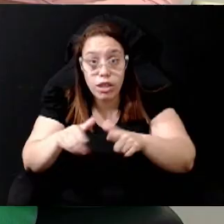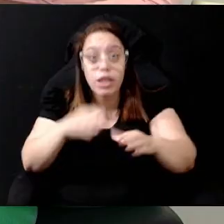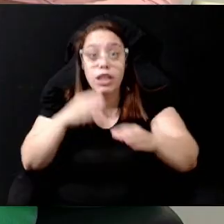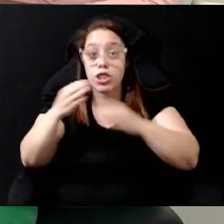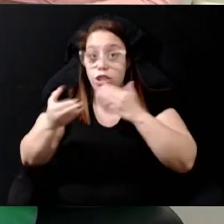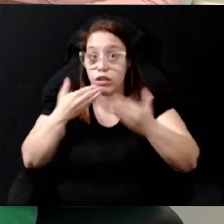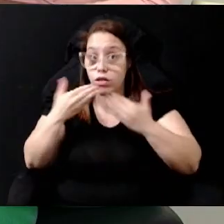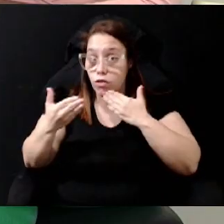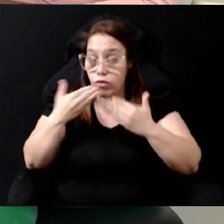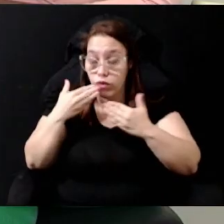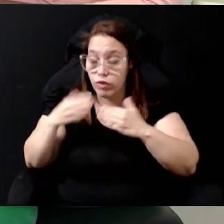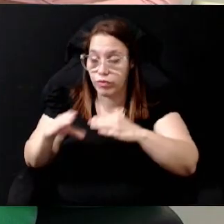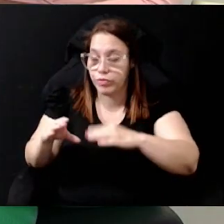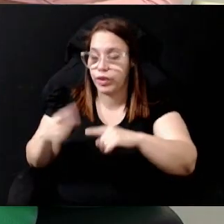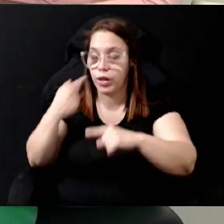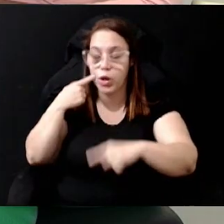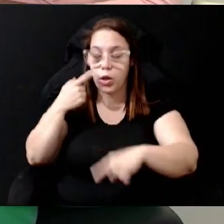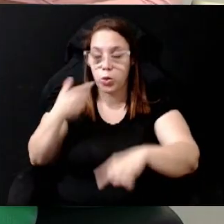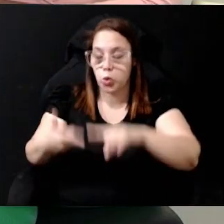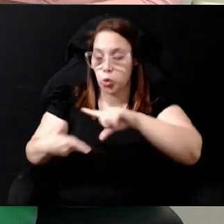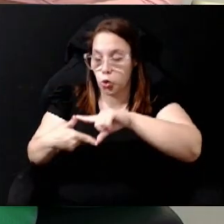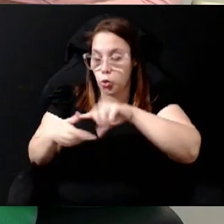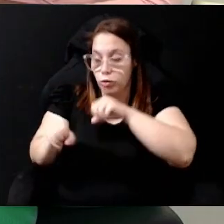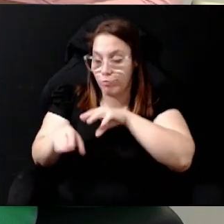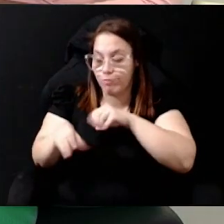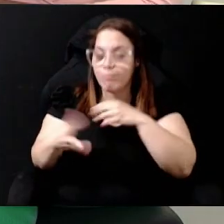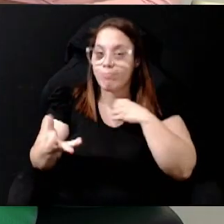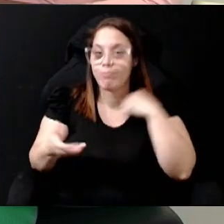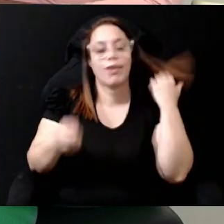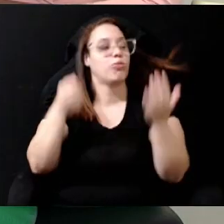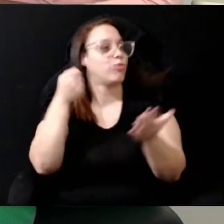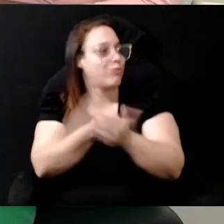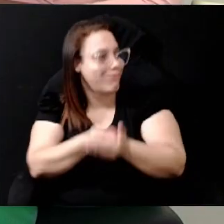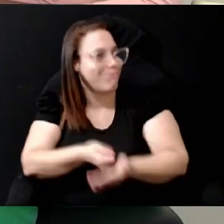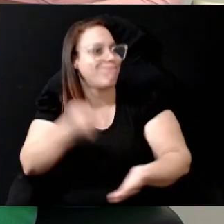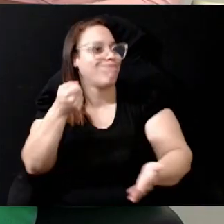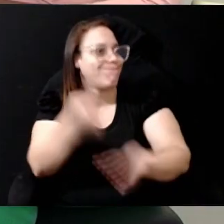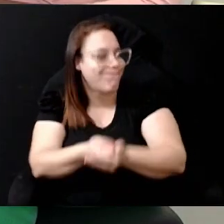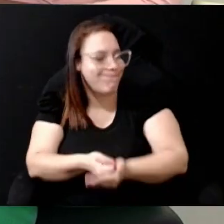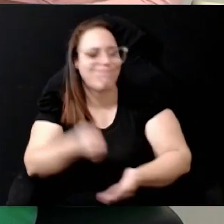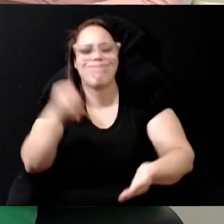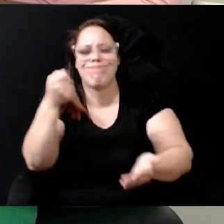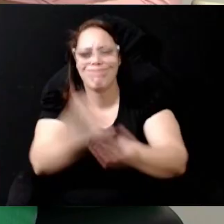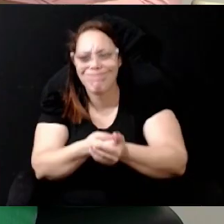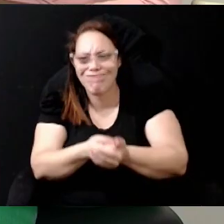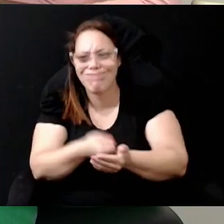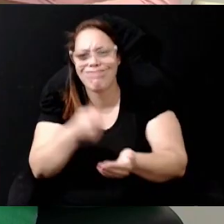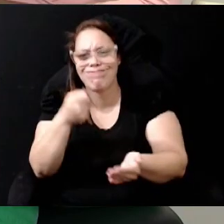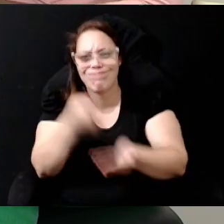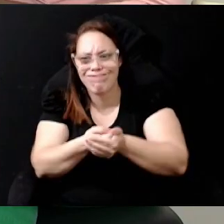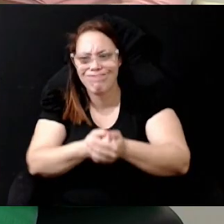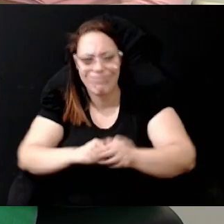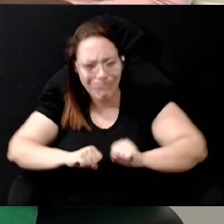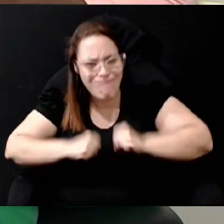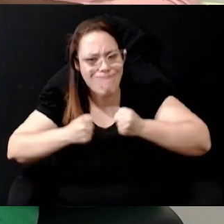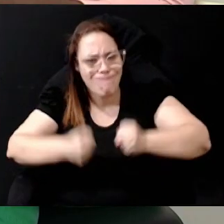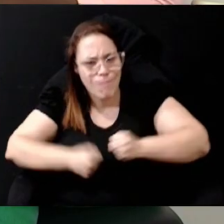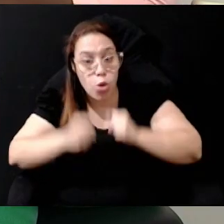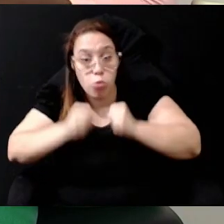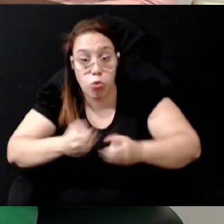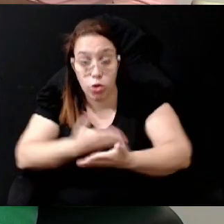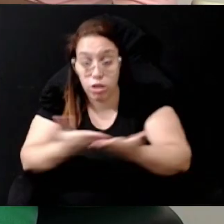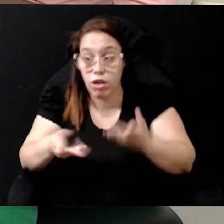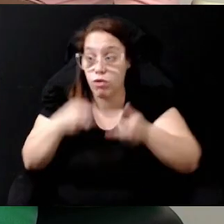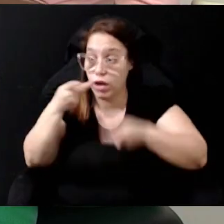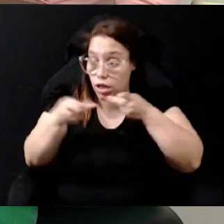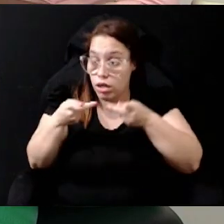a esse tipo de trabalho que a gente está conversando aqui no quadro de Olho na Educação. Existe uma resistência muito grande, sempre existiu, ainda existe uma resistência